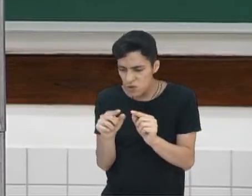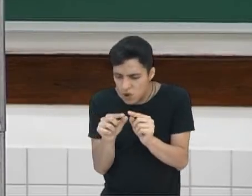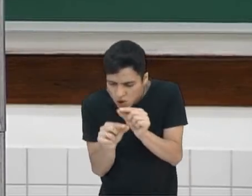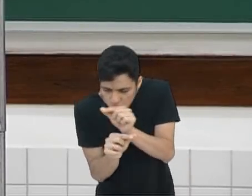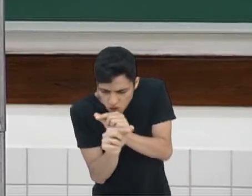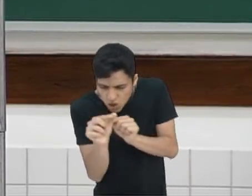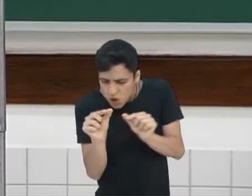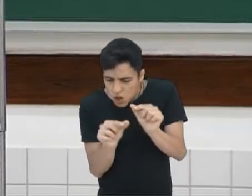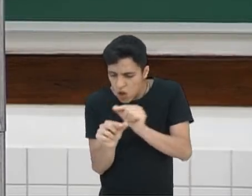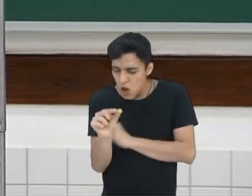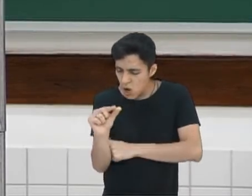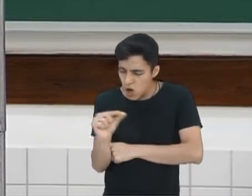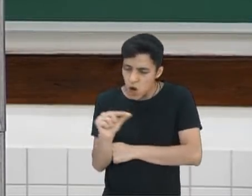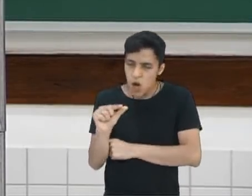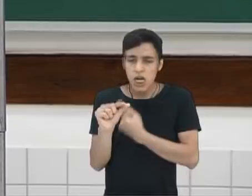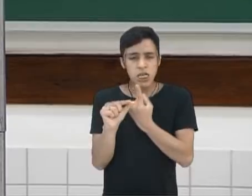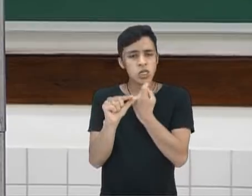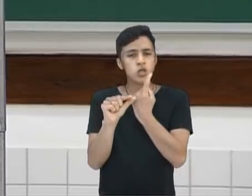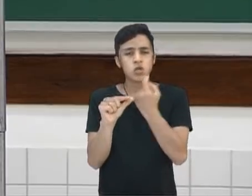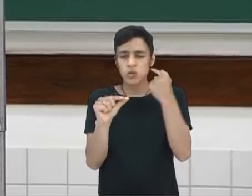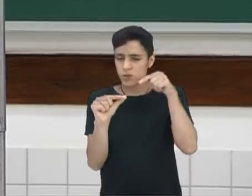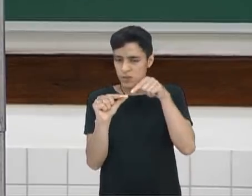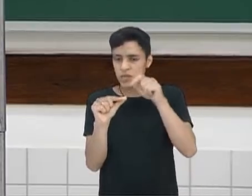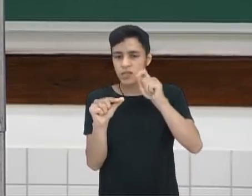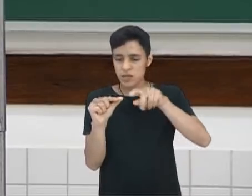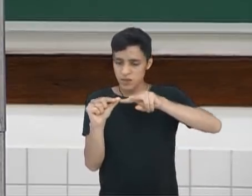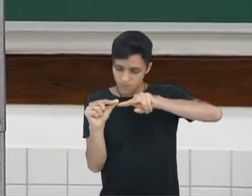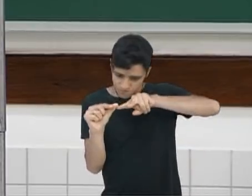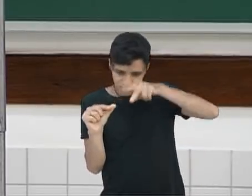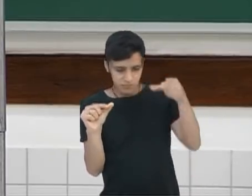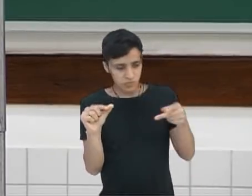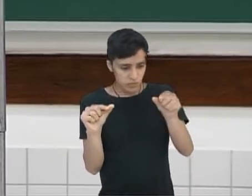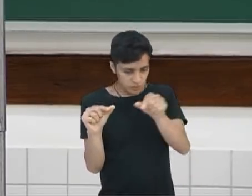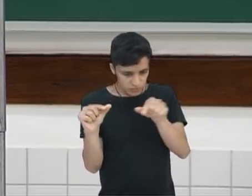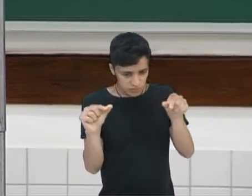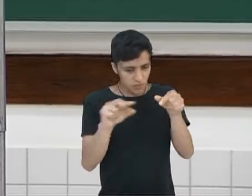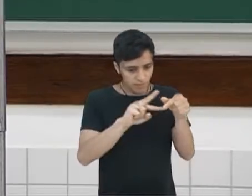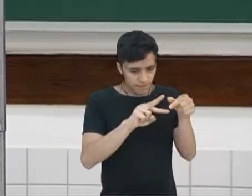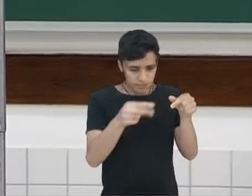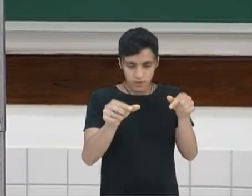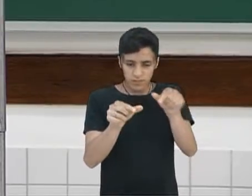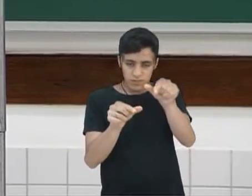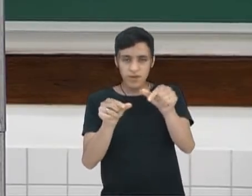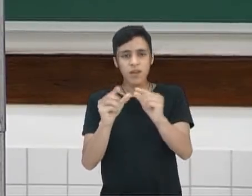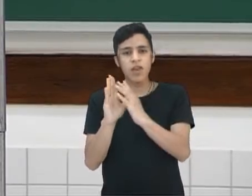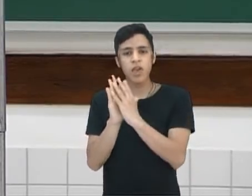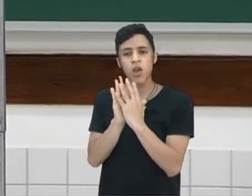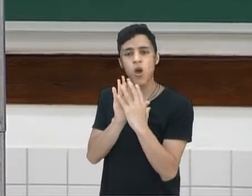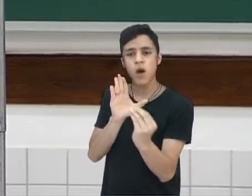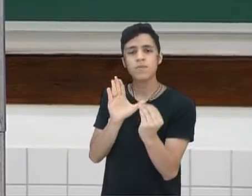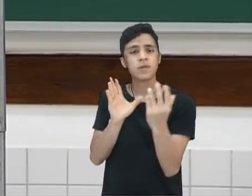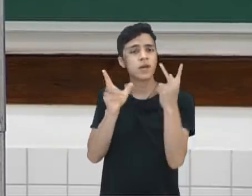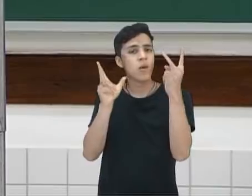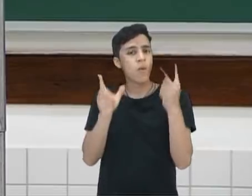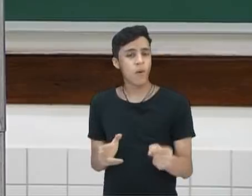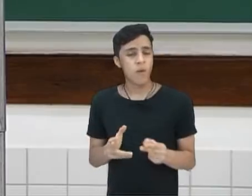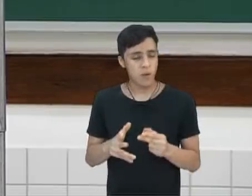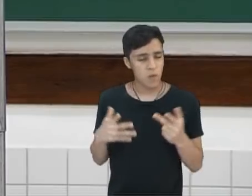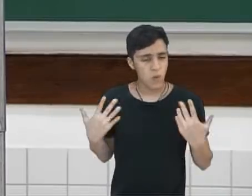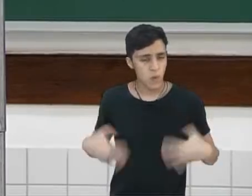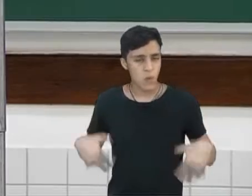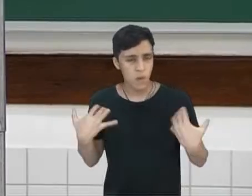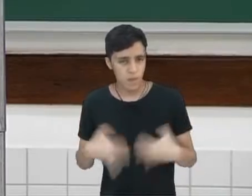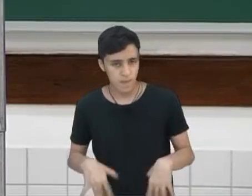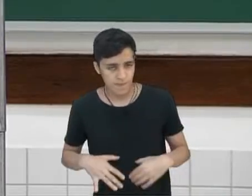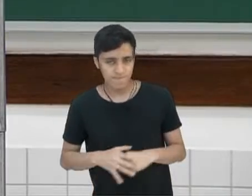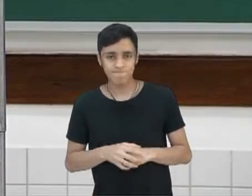uma bactériazinha sozinha, ela é capaz de gerar descendentes que serão cópias exatamente idênticas